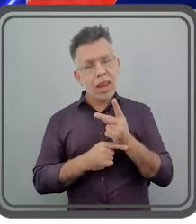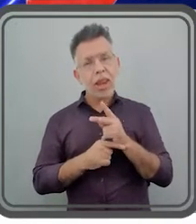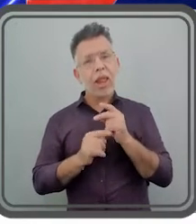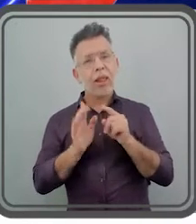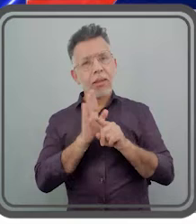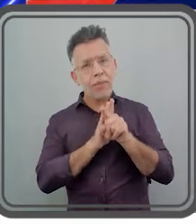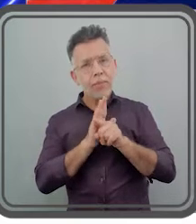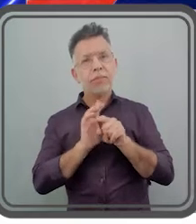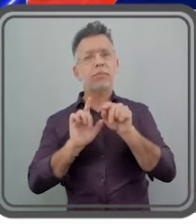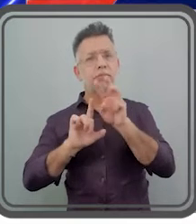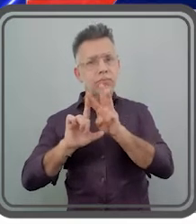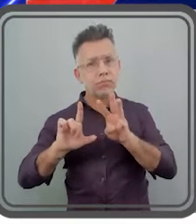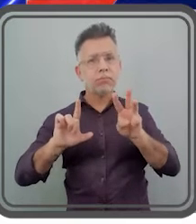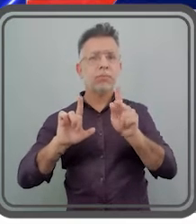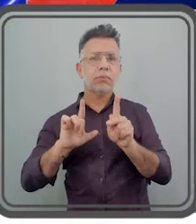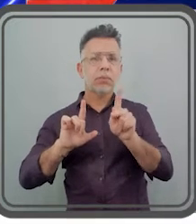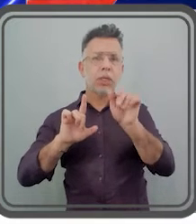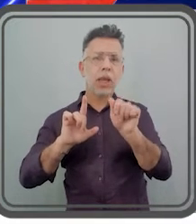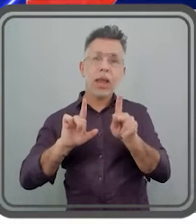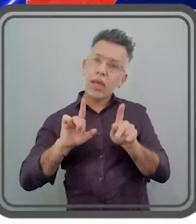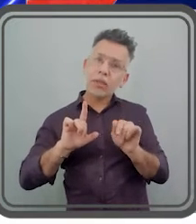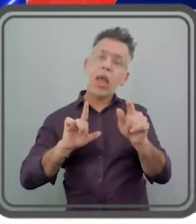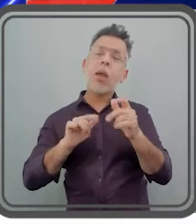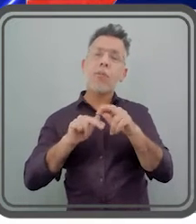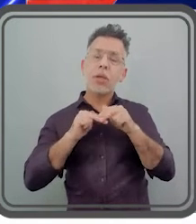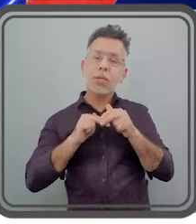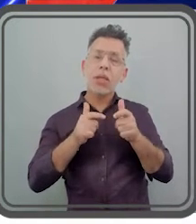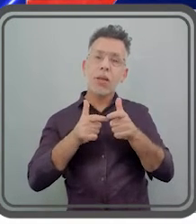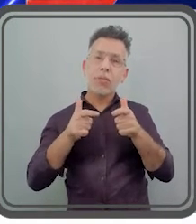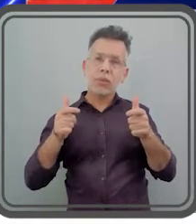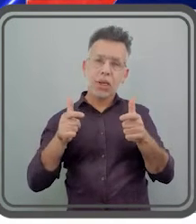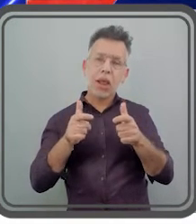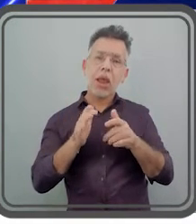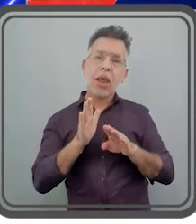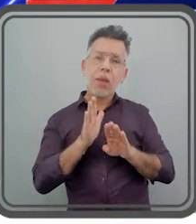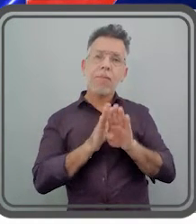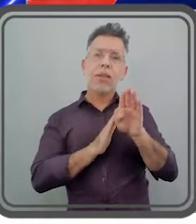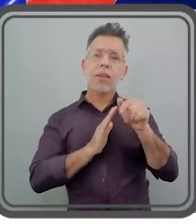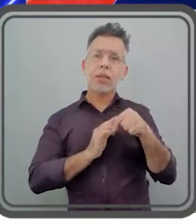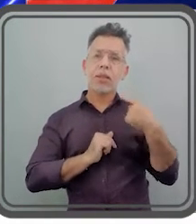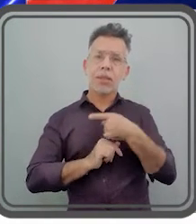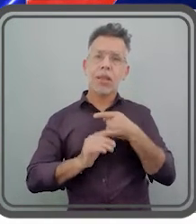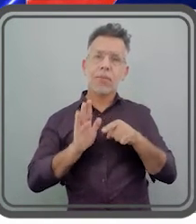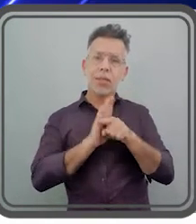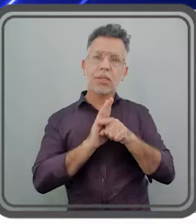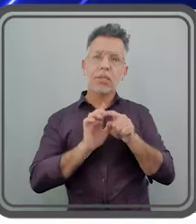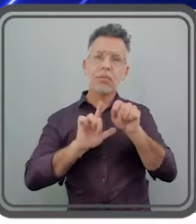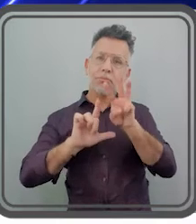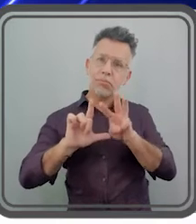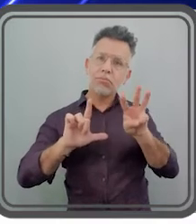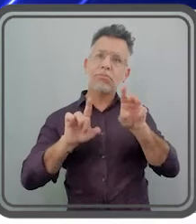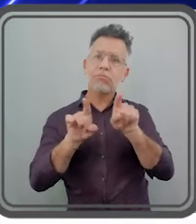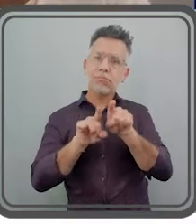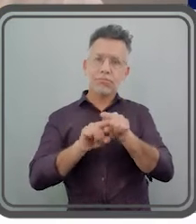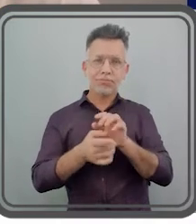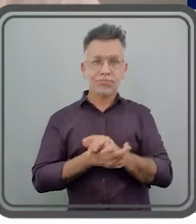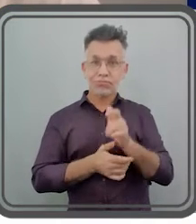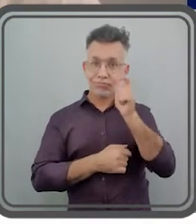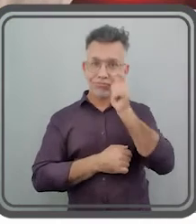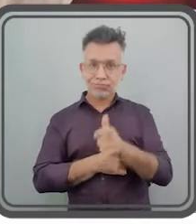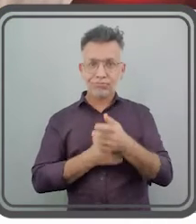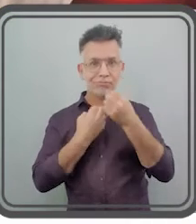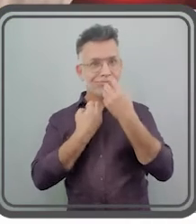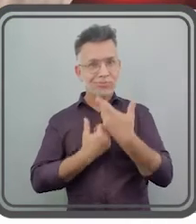aqui né as pessoas acabam fazendo essas buscas por isso que tinha uma esse crescimento na nossa plataforma é interessantíssimo